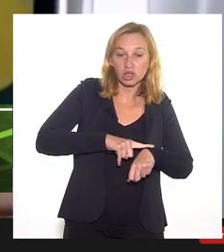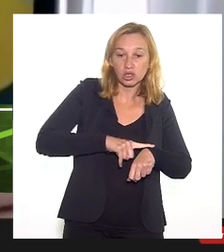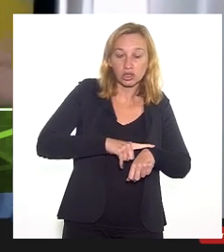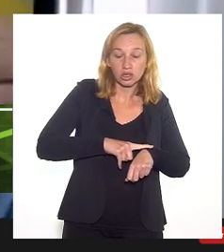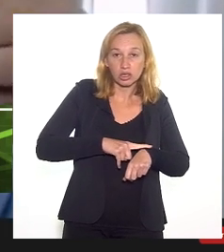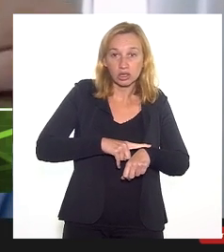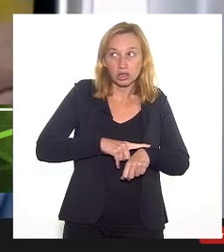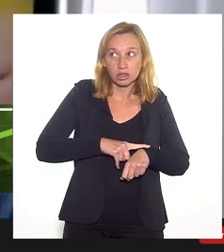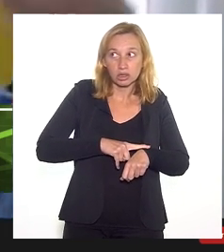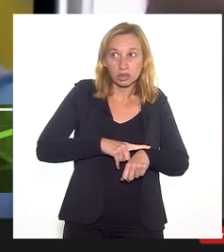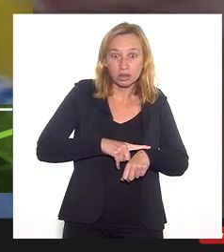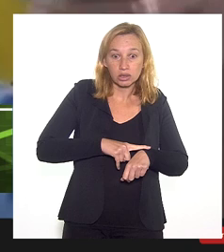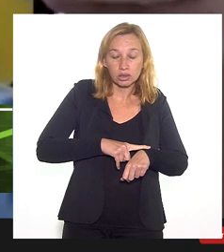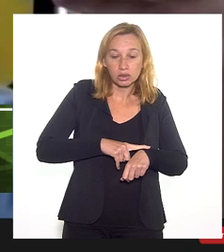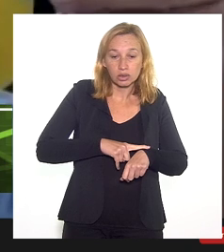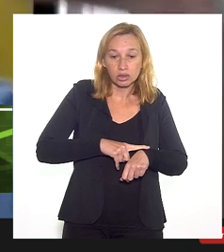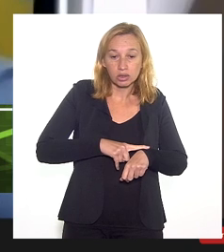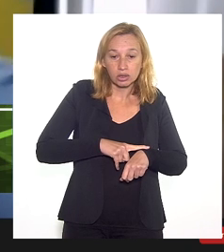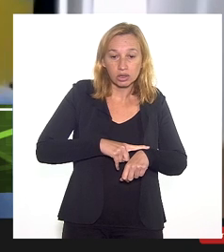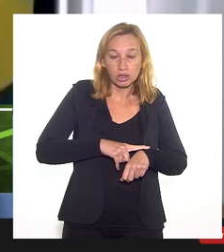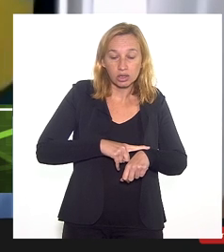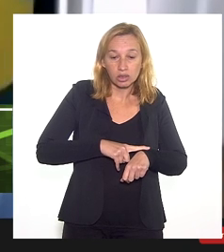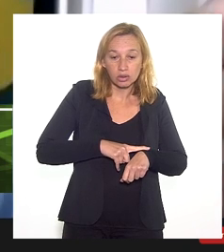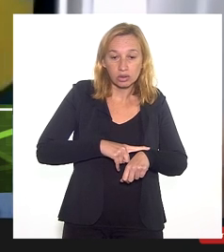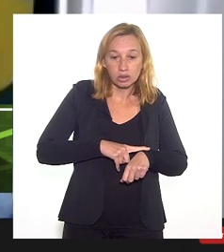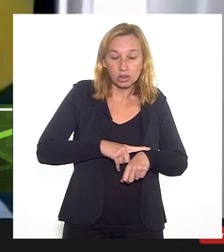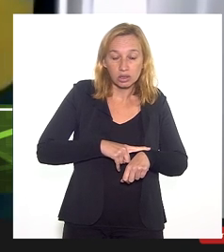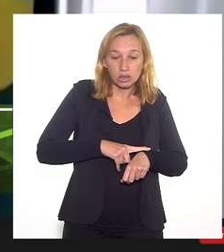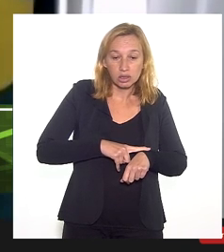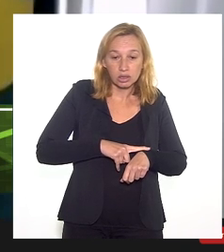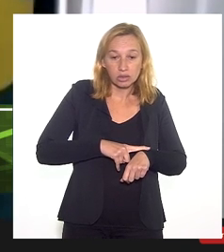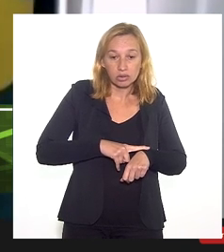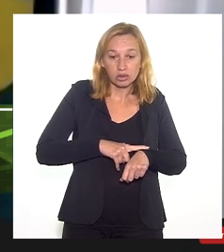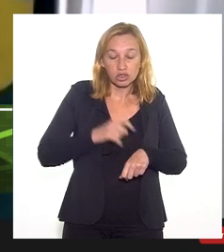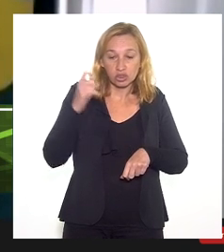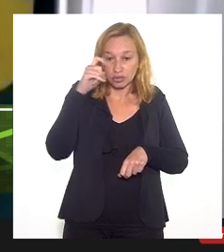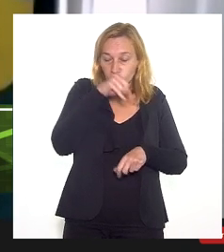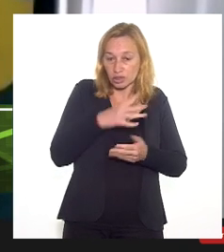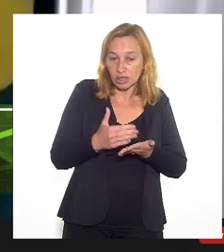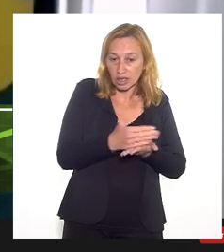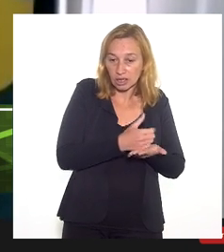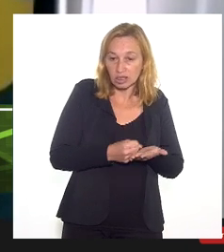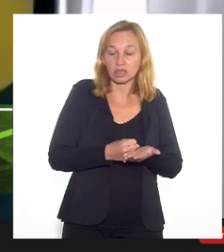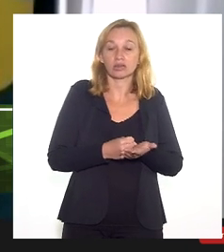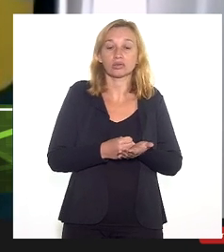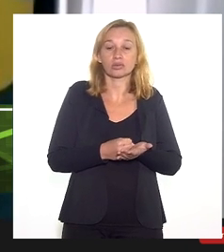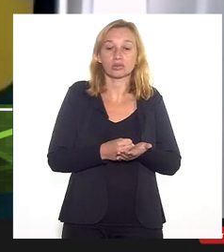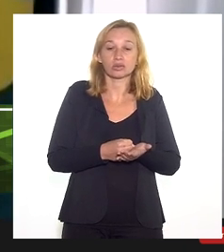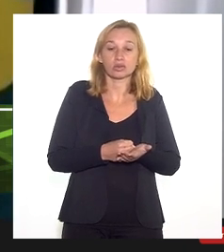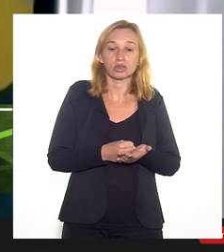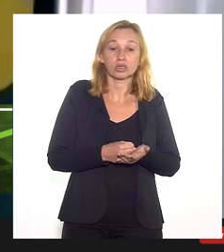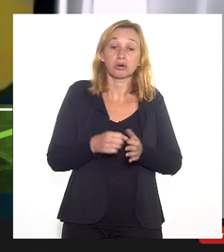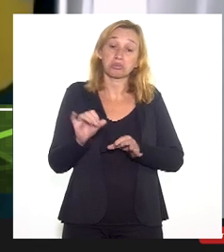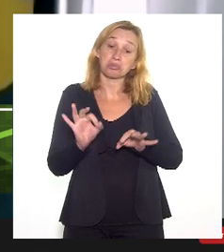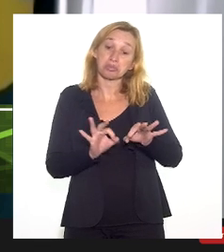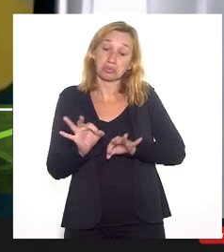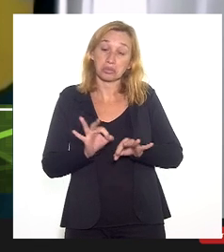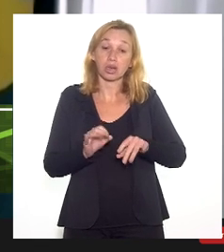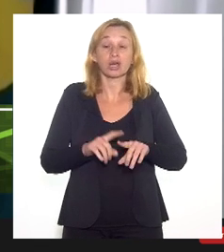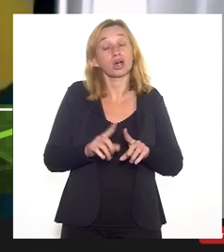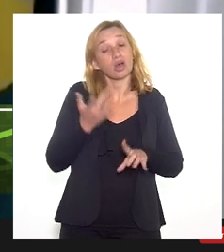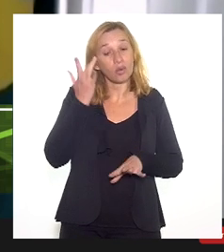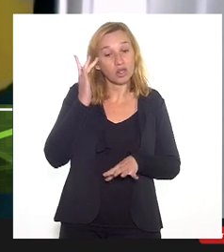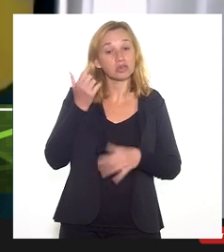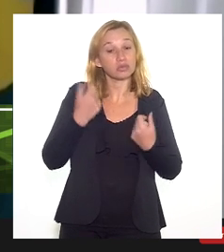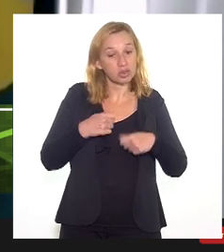superestimação da arrecadação uma vez planejada então assim eu acho que a gente